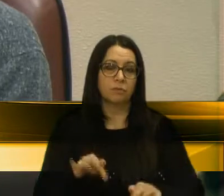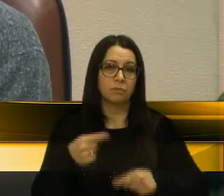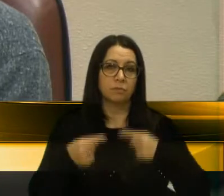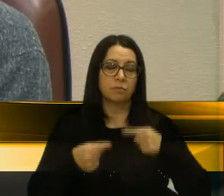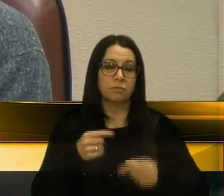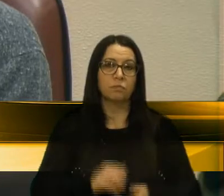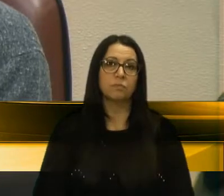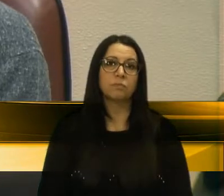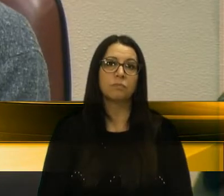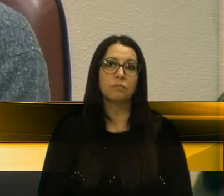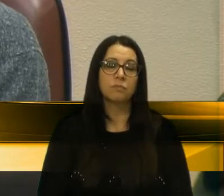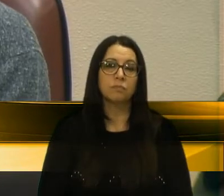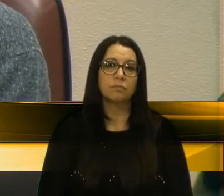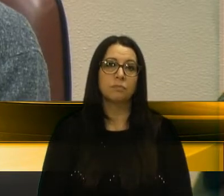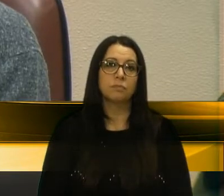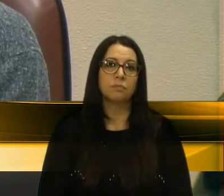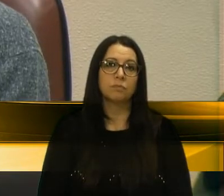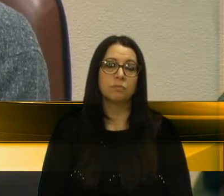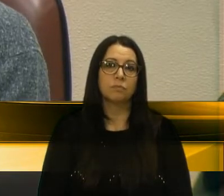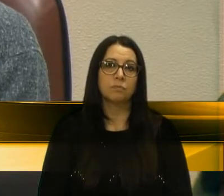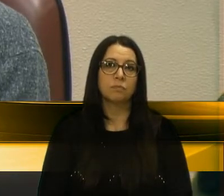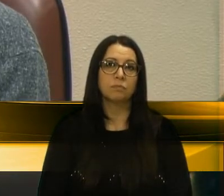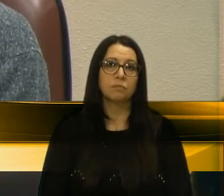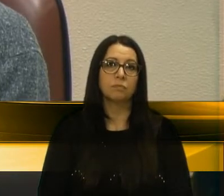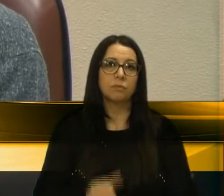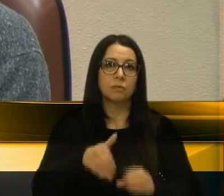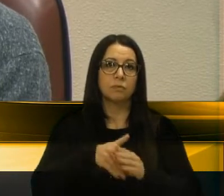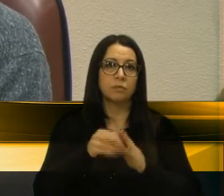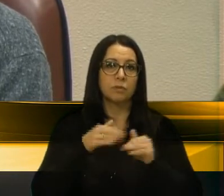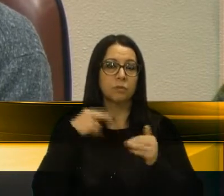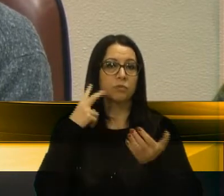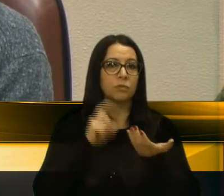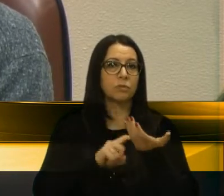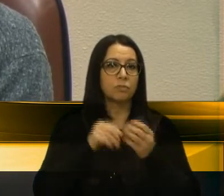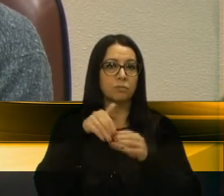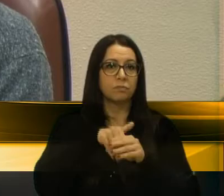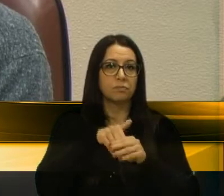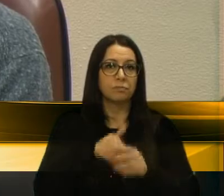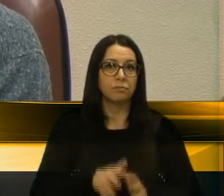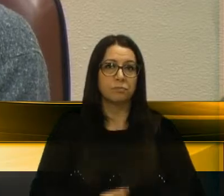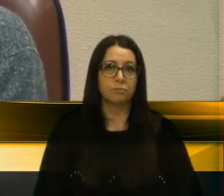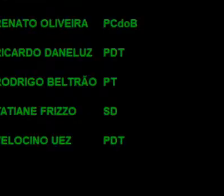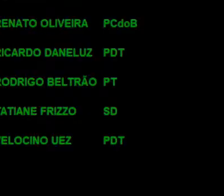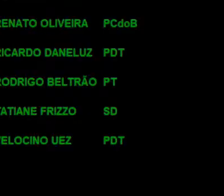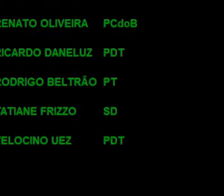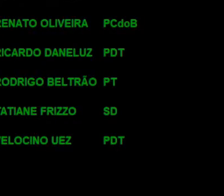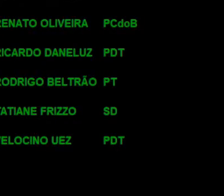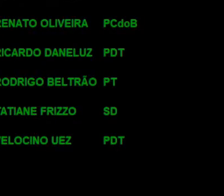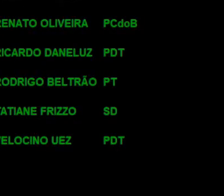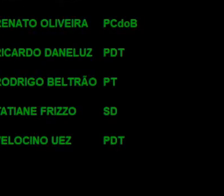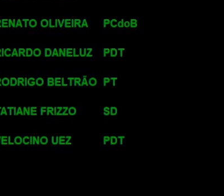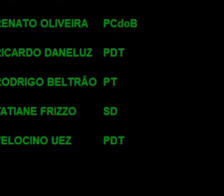discussão em votação. E solicito aos vereadores que registrem seus votos.